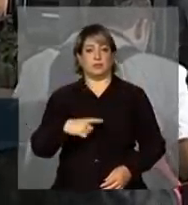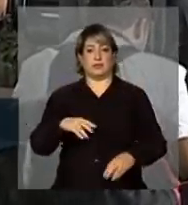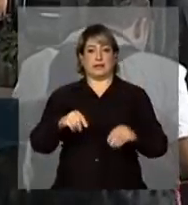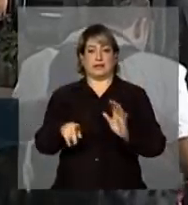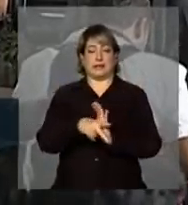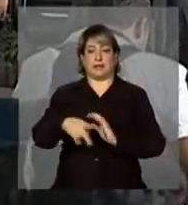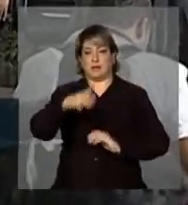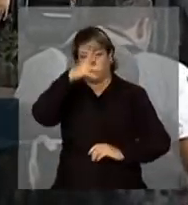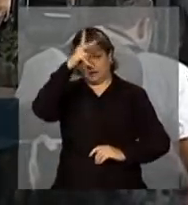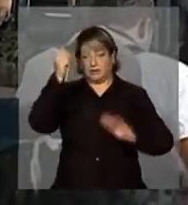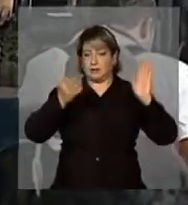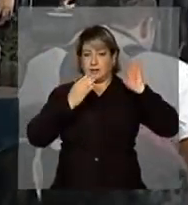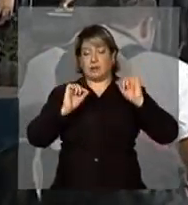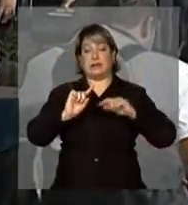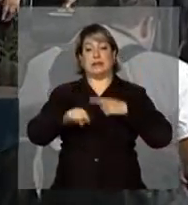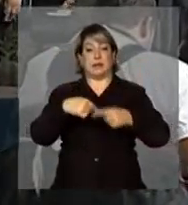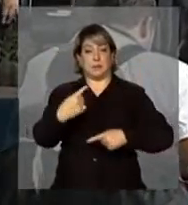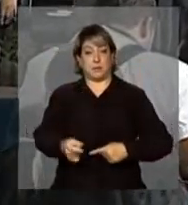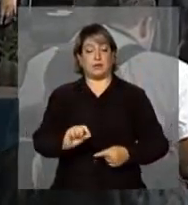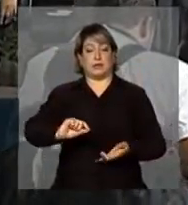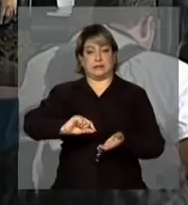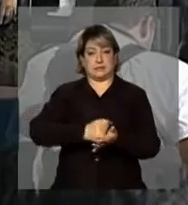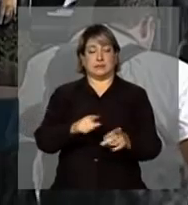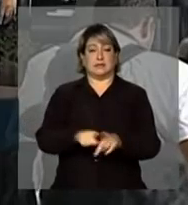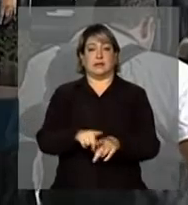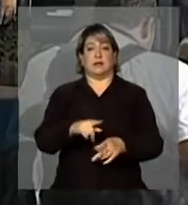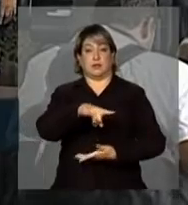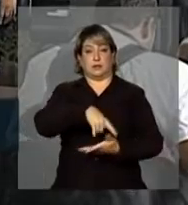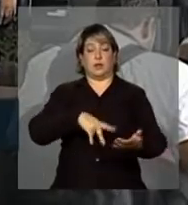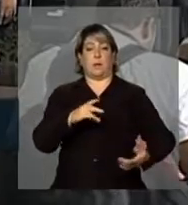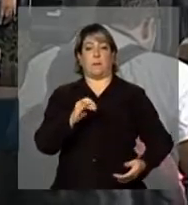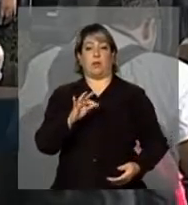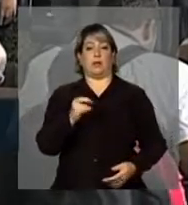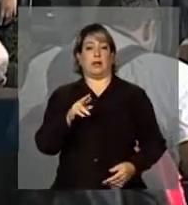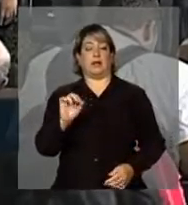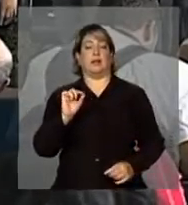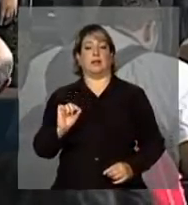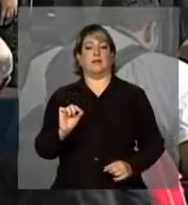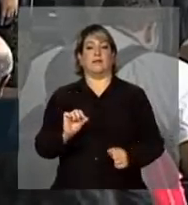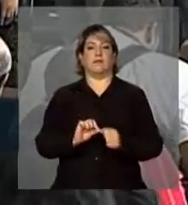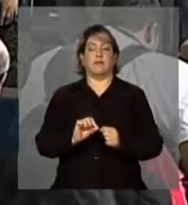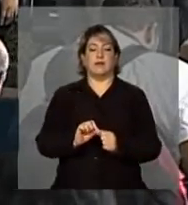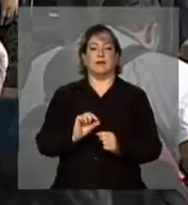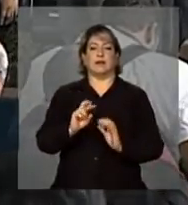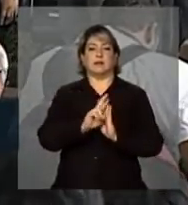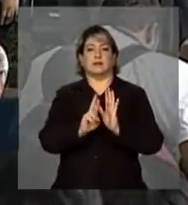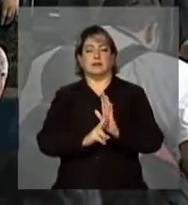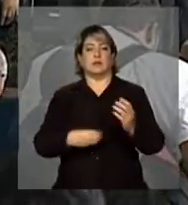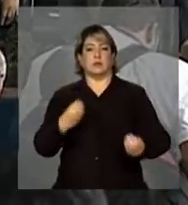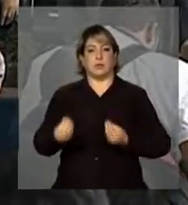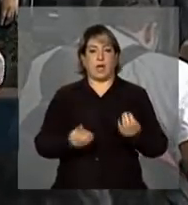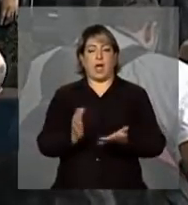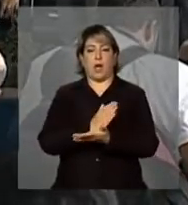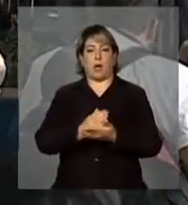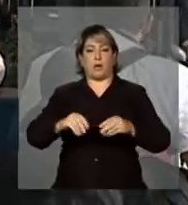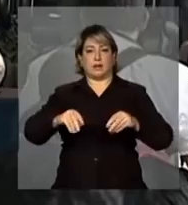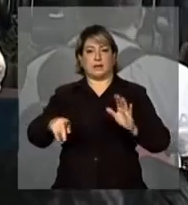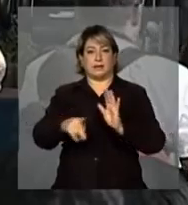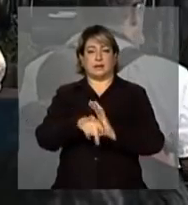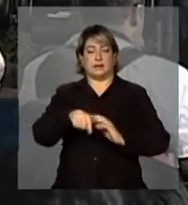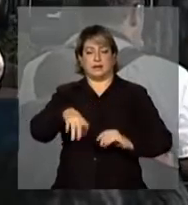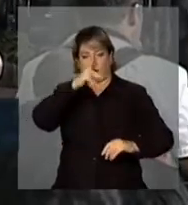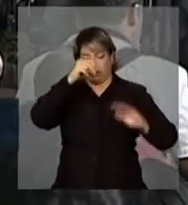indígenas. Na sequência, serão assinadas portarias que definem limites a algumas terras indígenas. São elas: